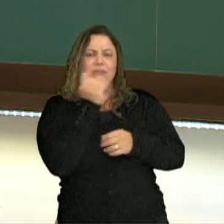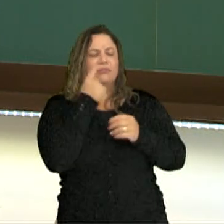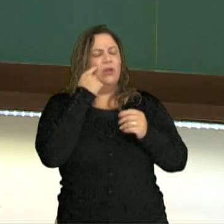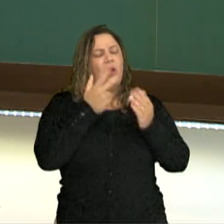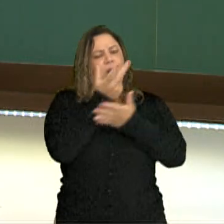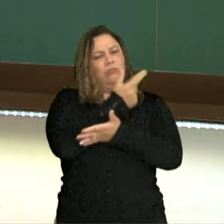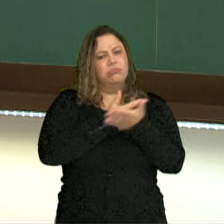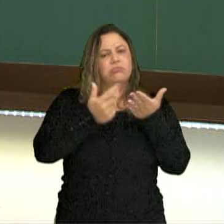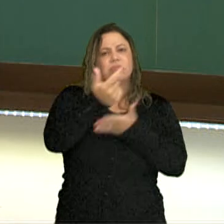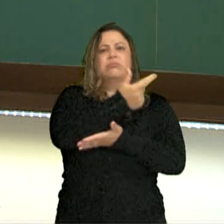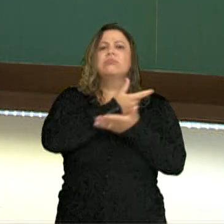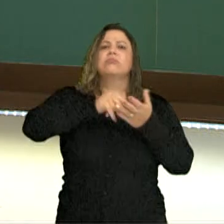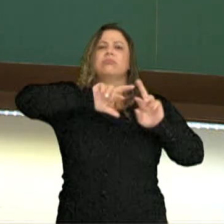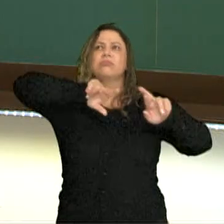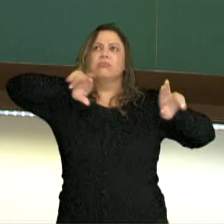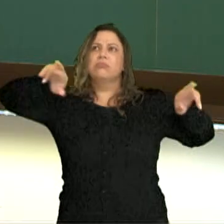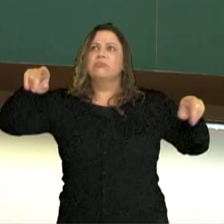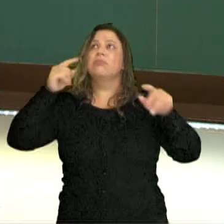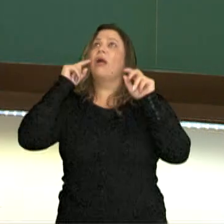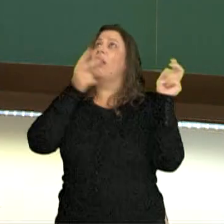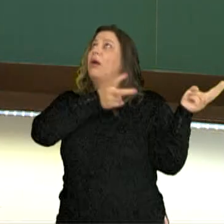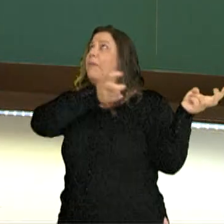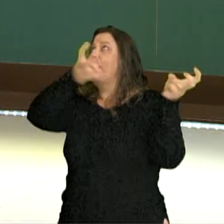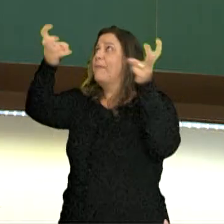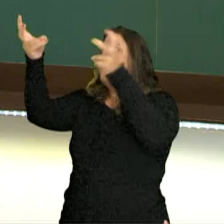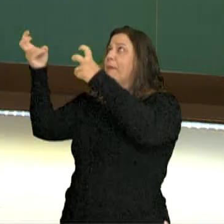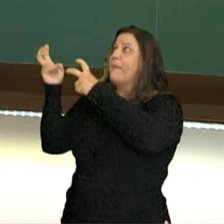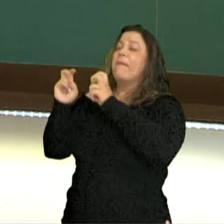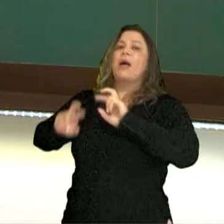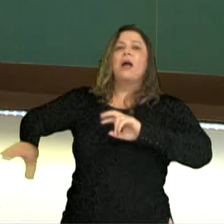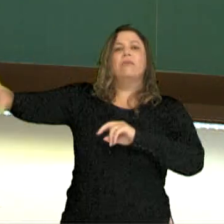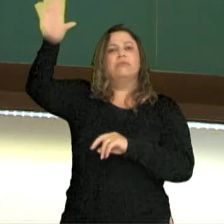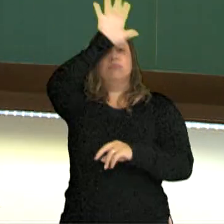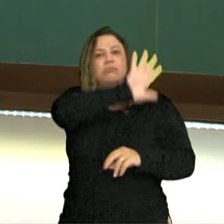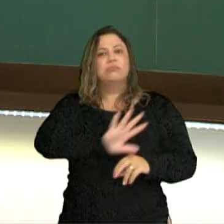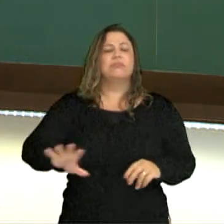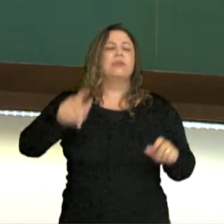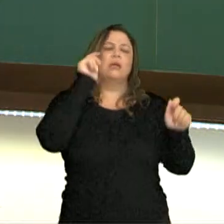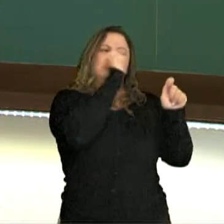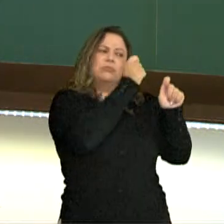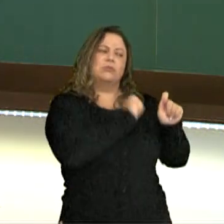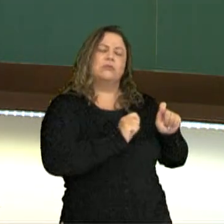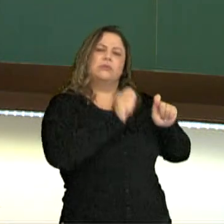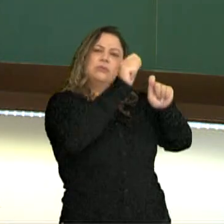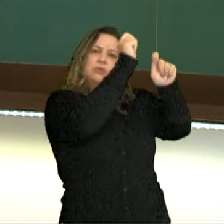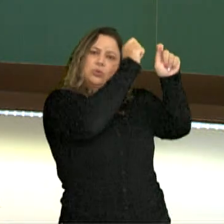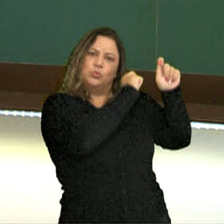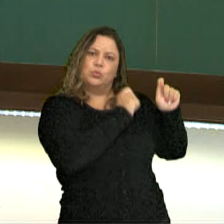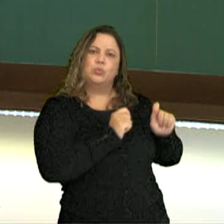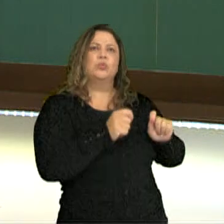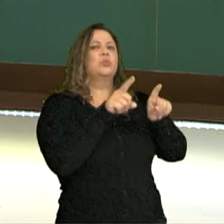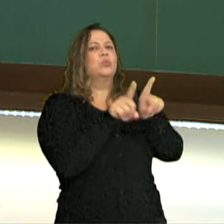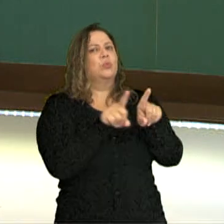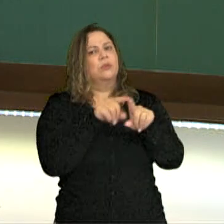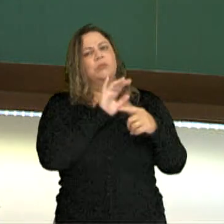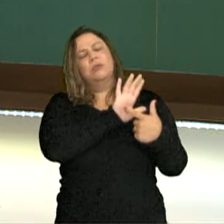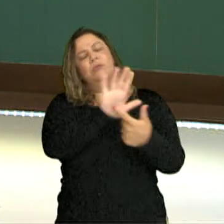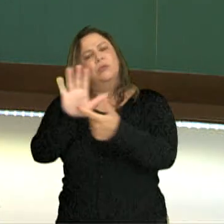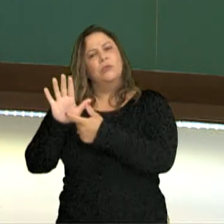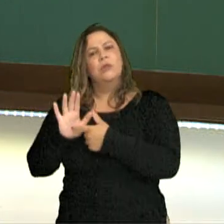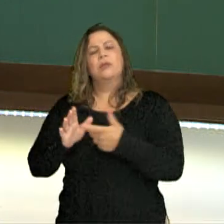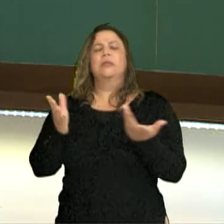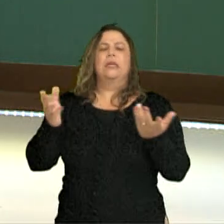das capelas, né, das catedrais, das esculturas que mostravam imagens